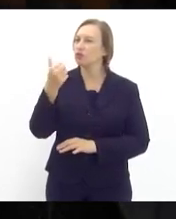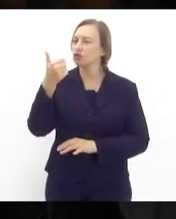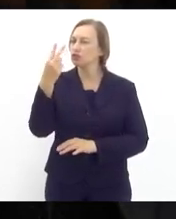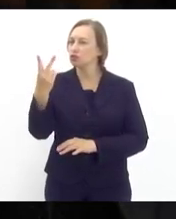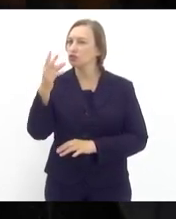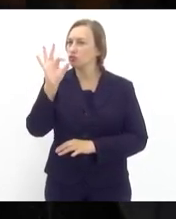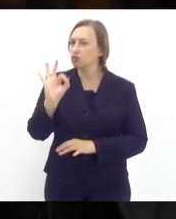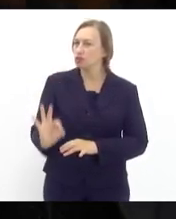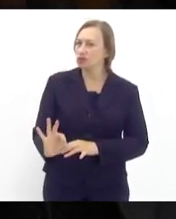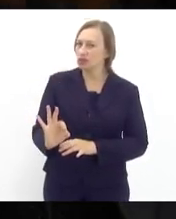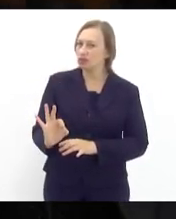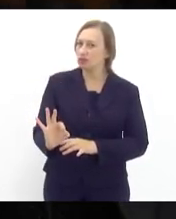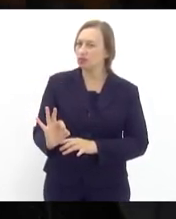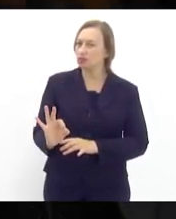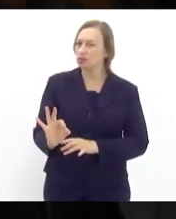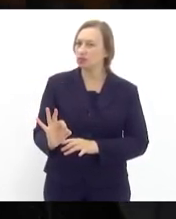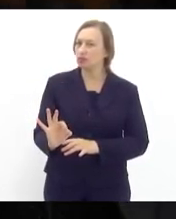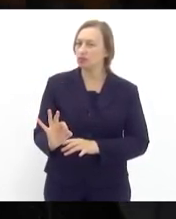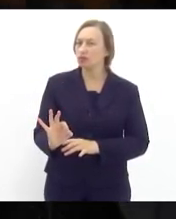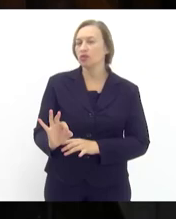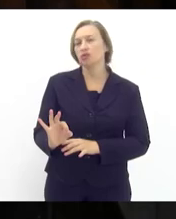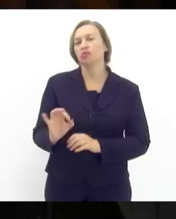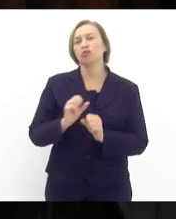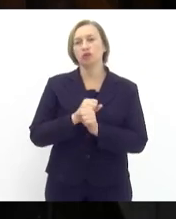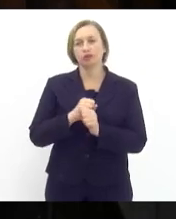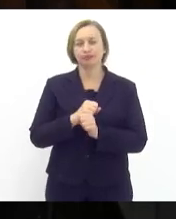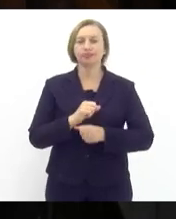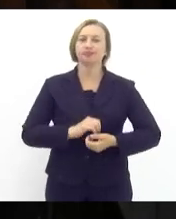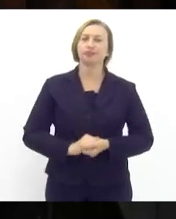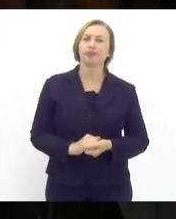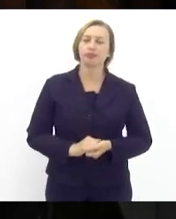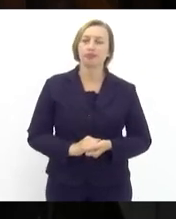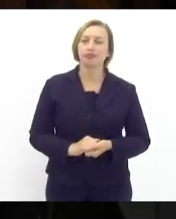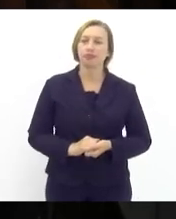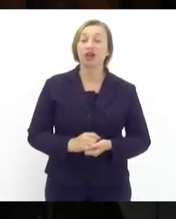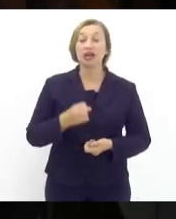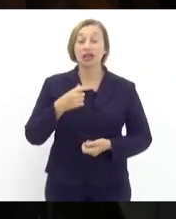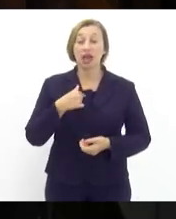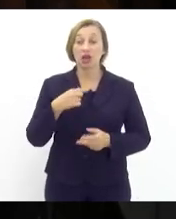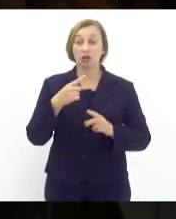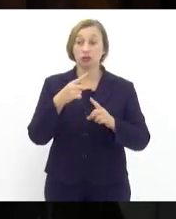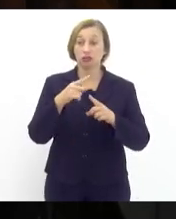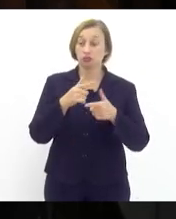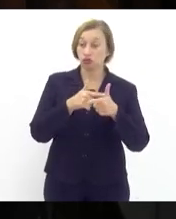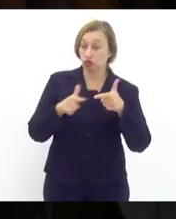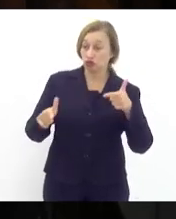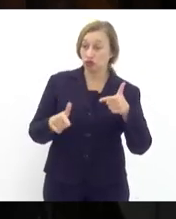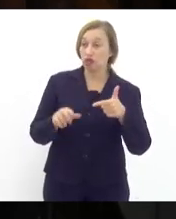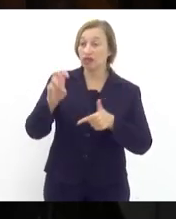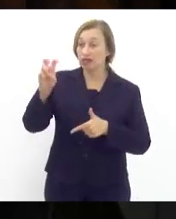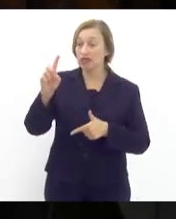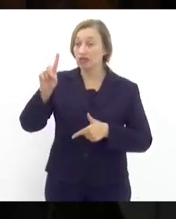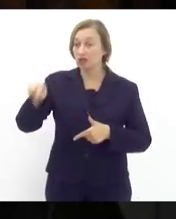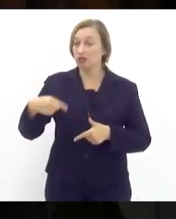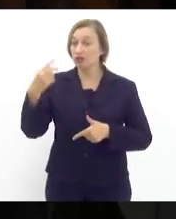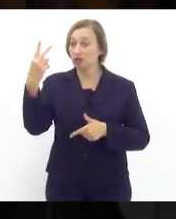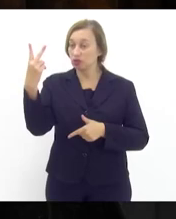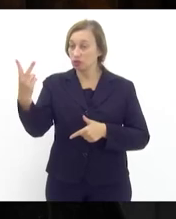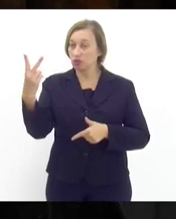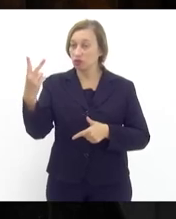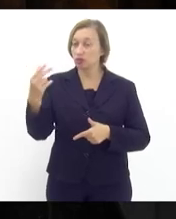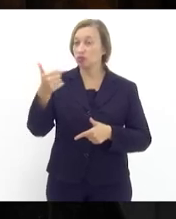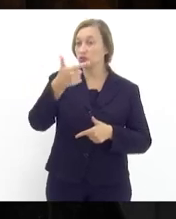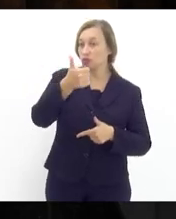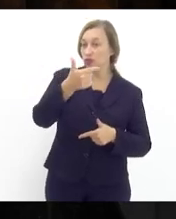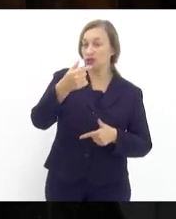5,2% por ano se eu dividir 5,2 por 2 e 14